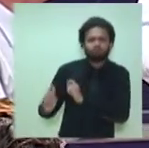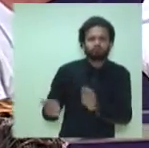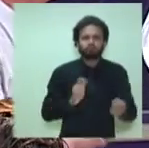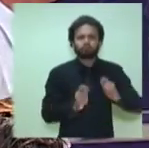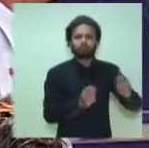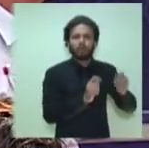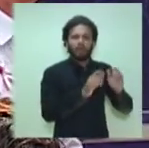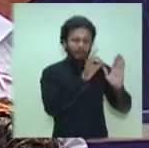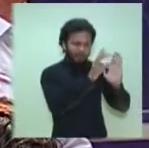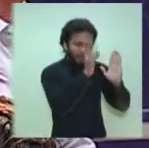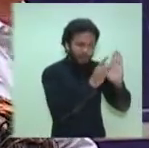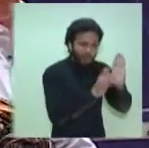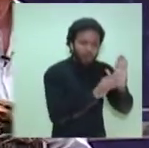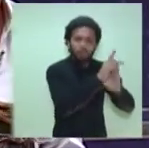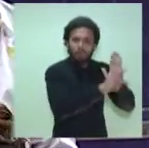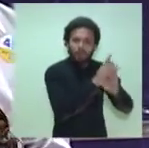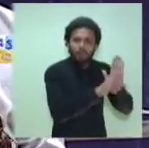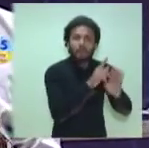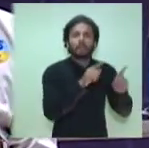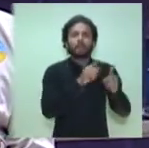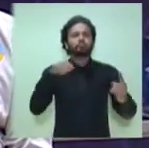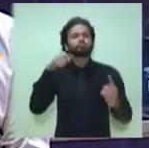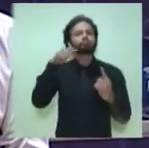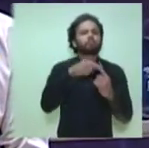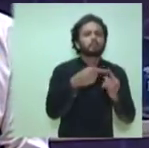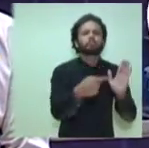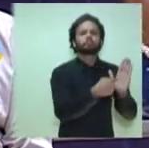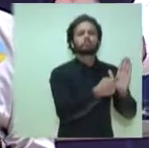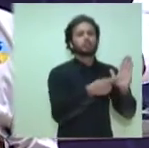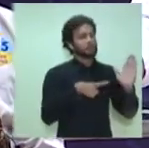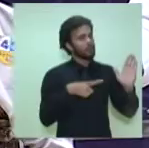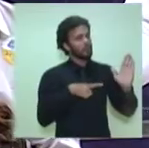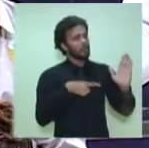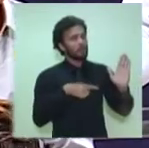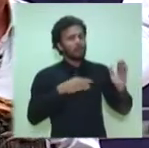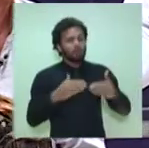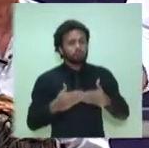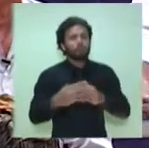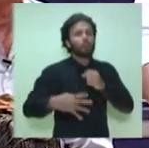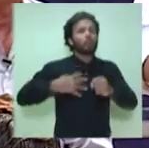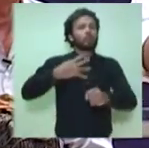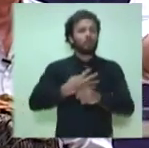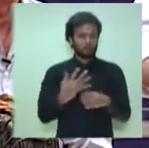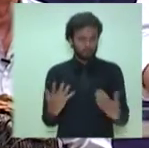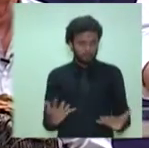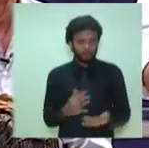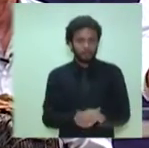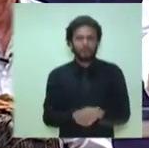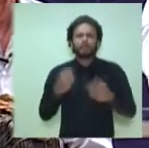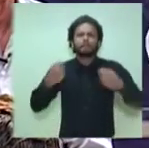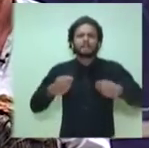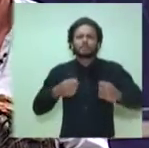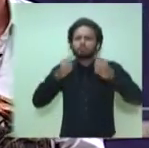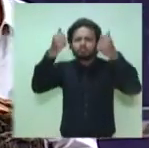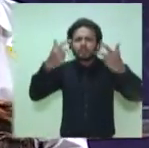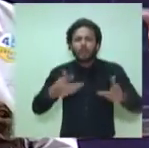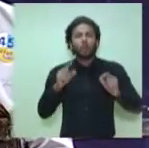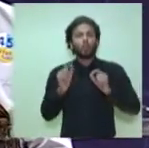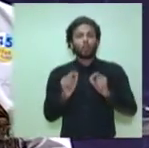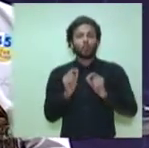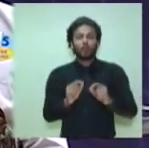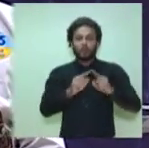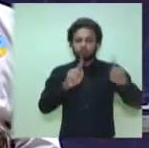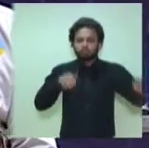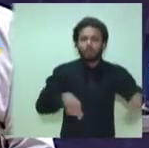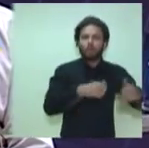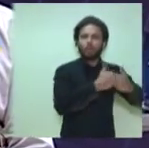programas e, acima de tudo, apontando as metas que nós queremos buscar durante os próximos 4 anos de governo. Preciso dizer que o sistema de